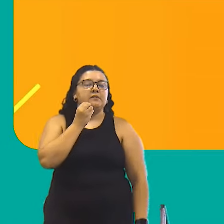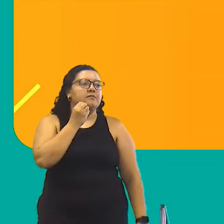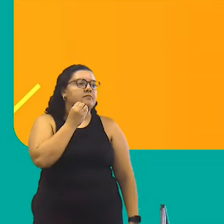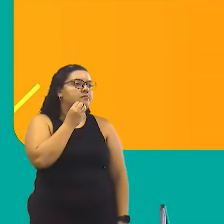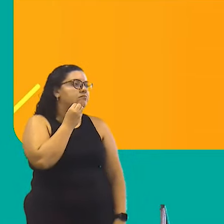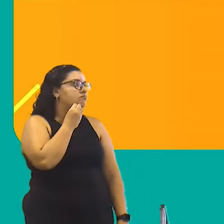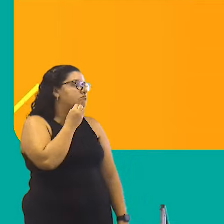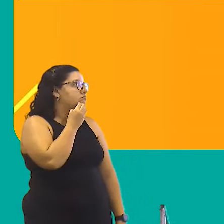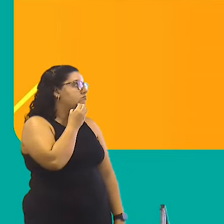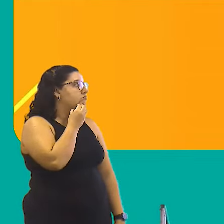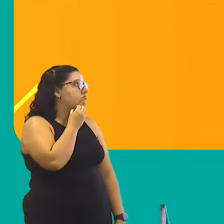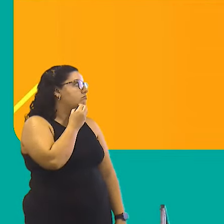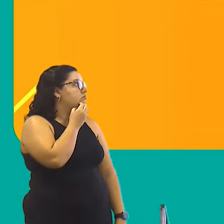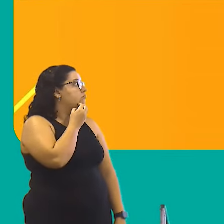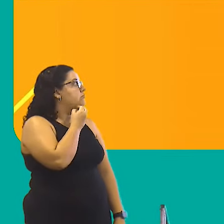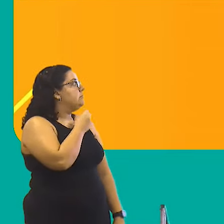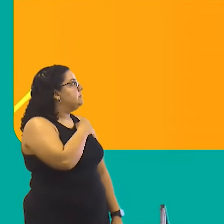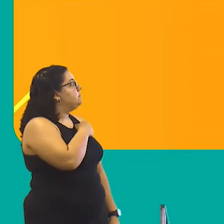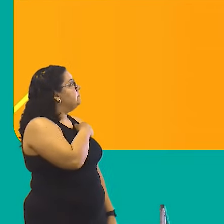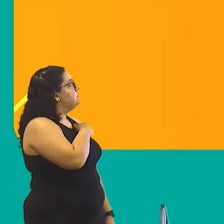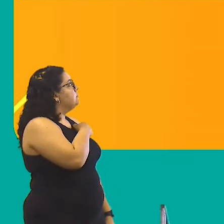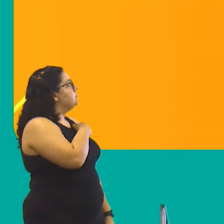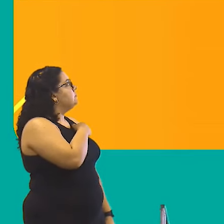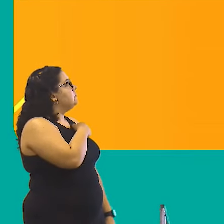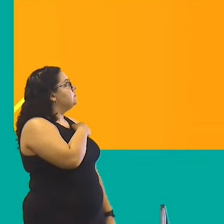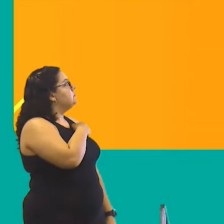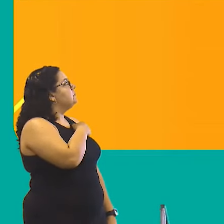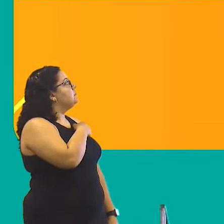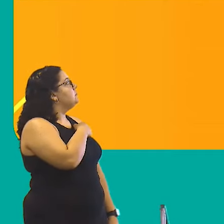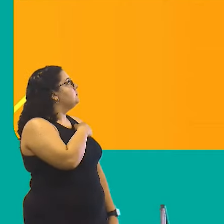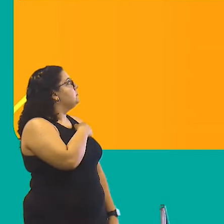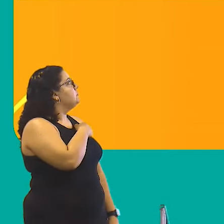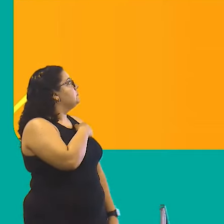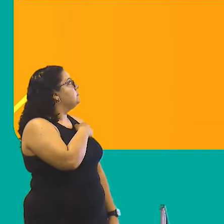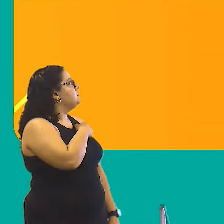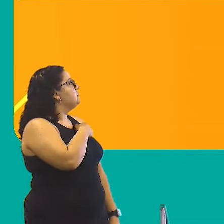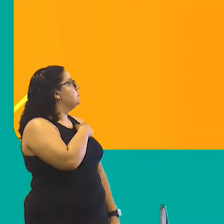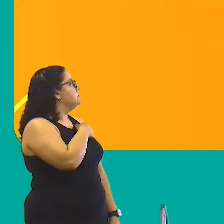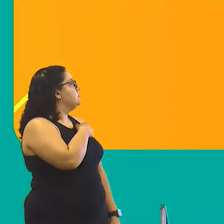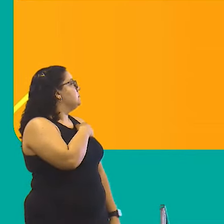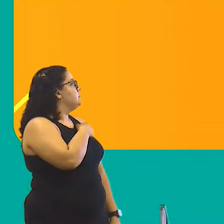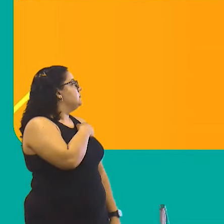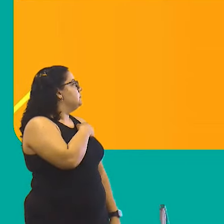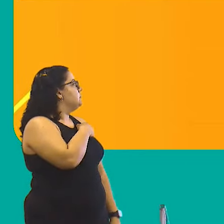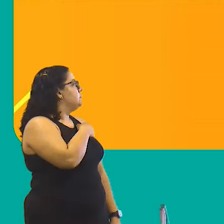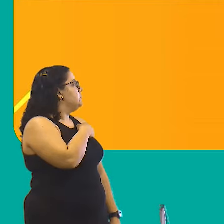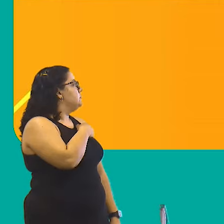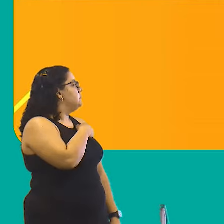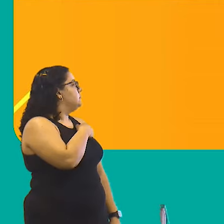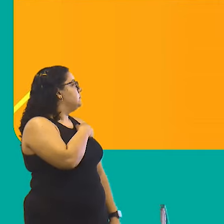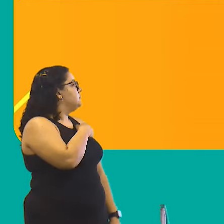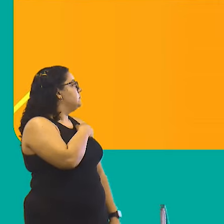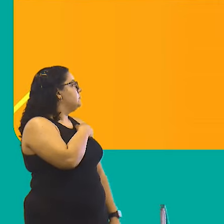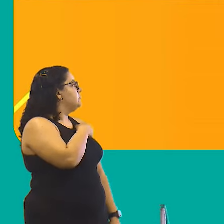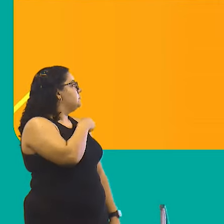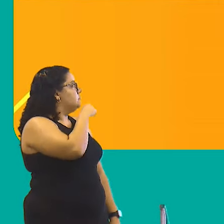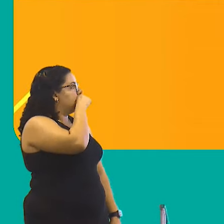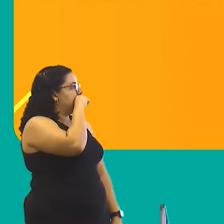Mas temos um problema aqui. Vocês sabem o que significa o menos e o mais? Se o menos